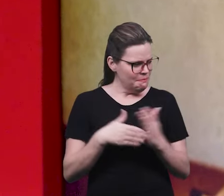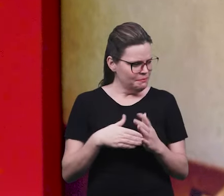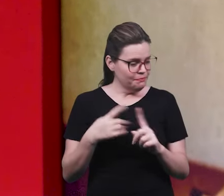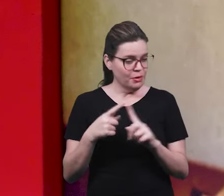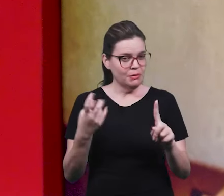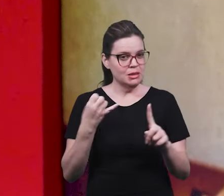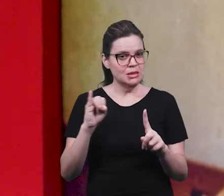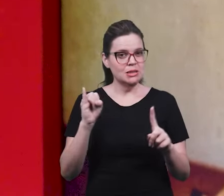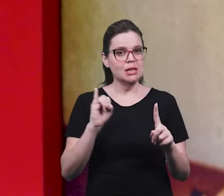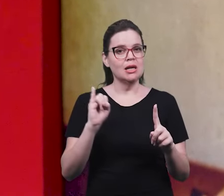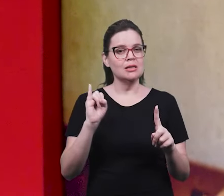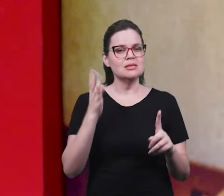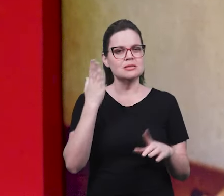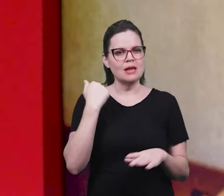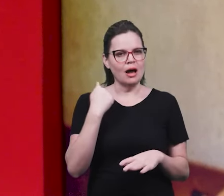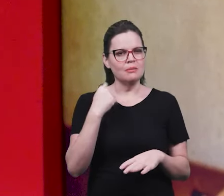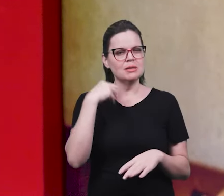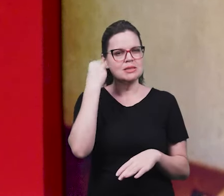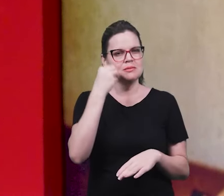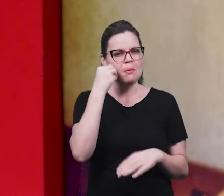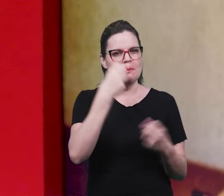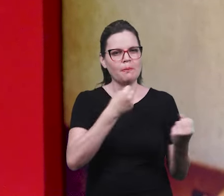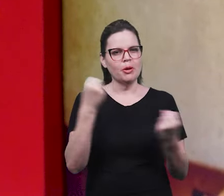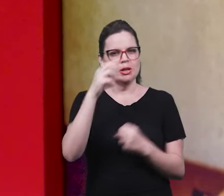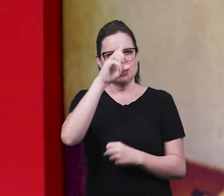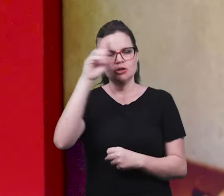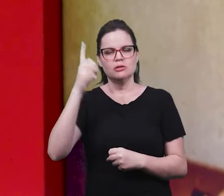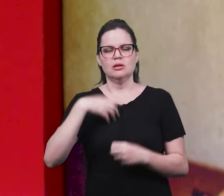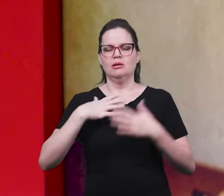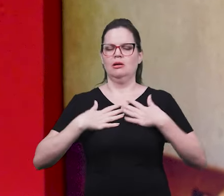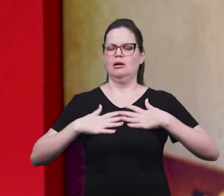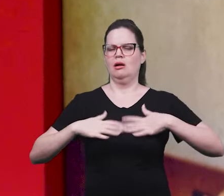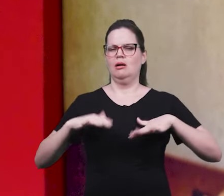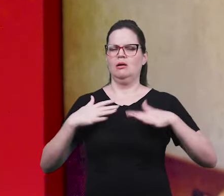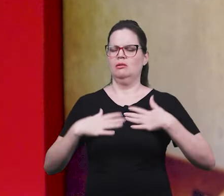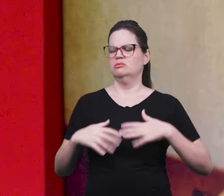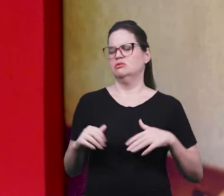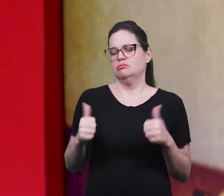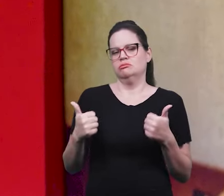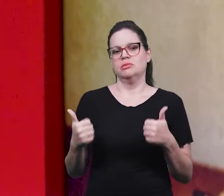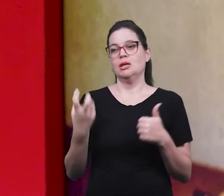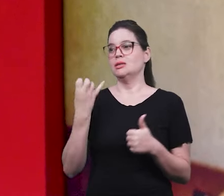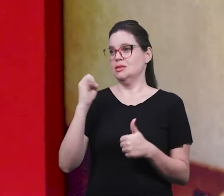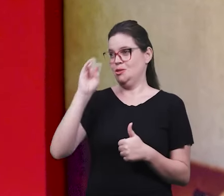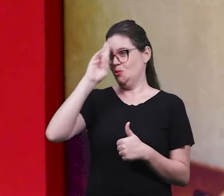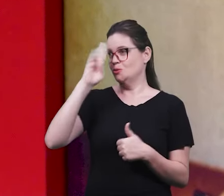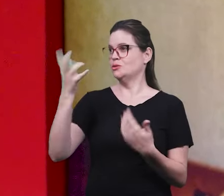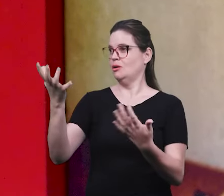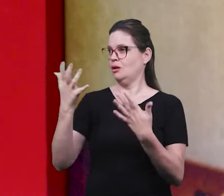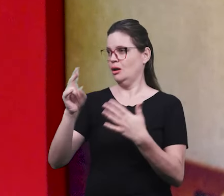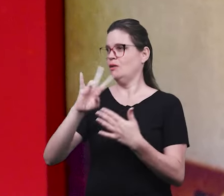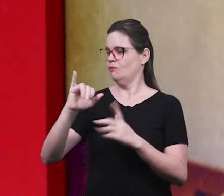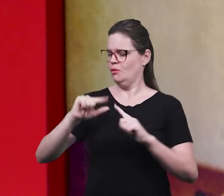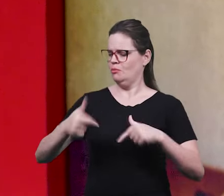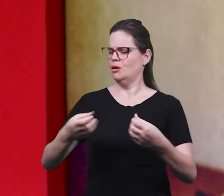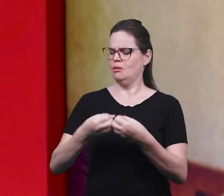de Deus, ele descansa no Senhor. Não, isso aí, se o Senhor, se eu quiser, ele vai operar, vai fazer esse milagre, vai transformar isso,